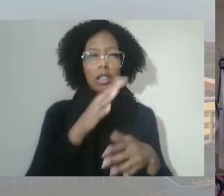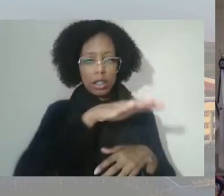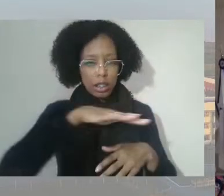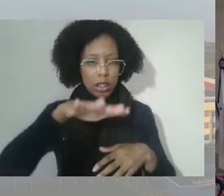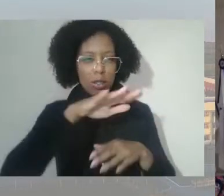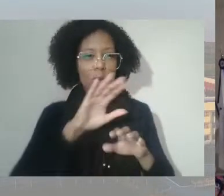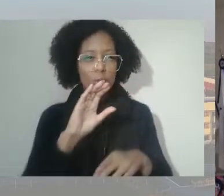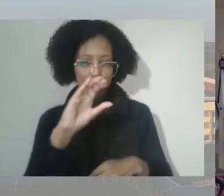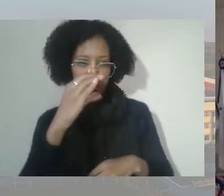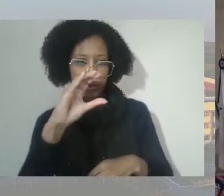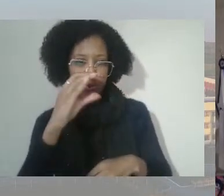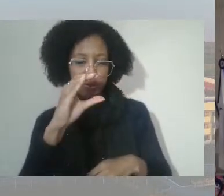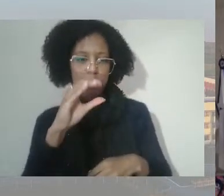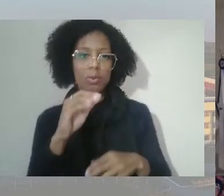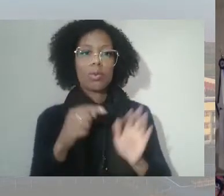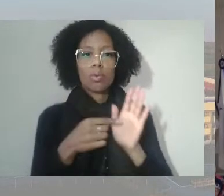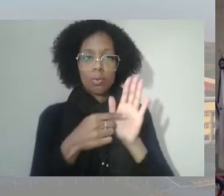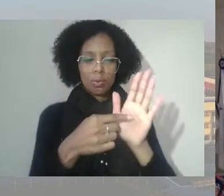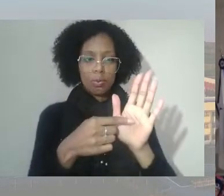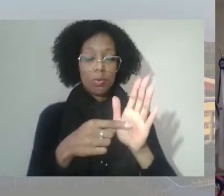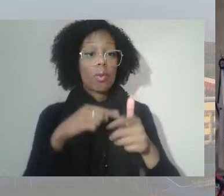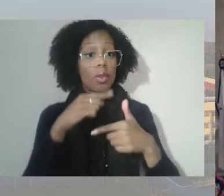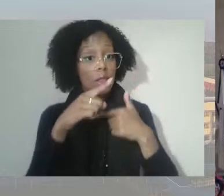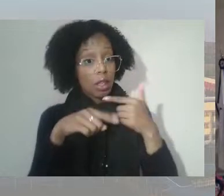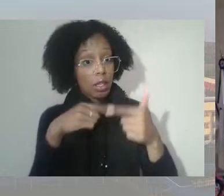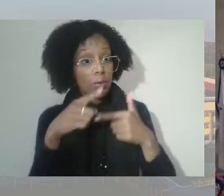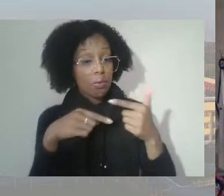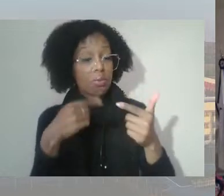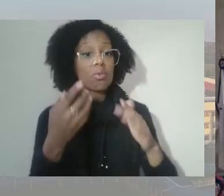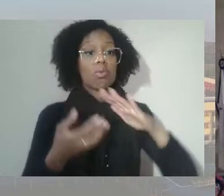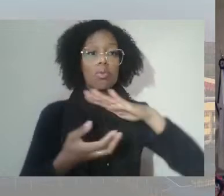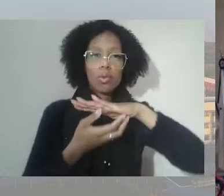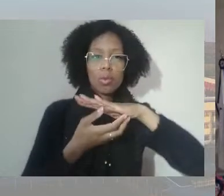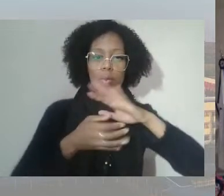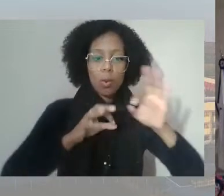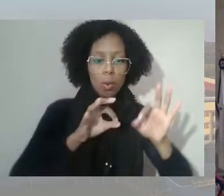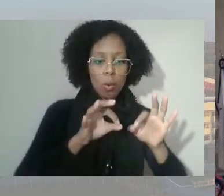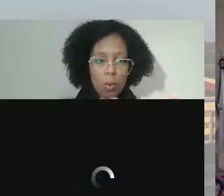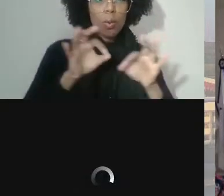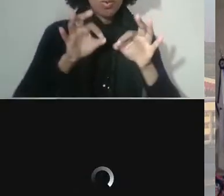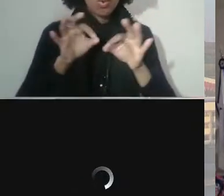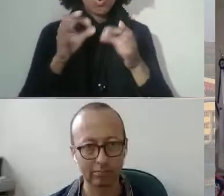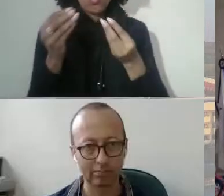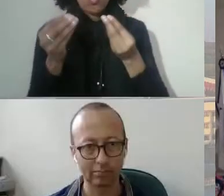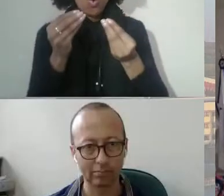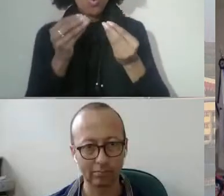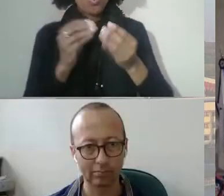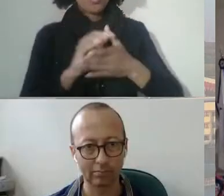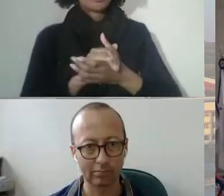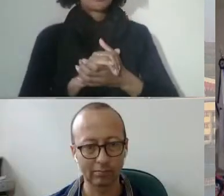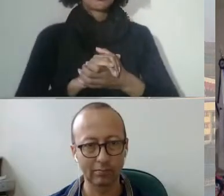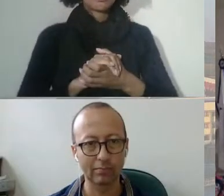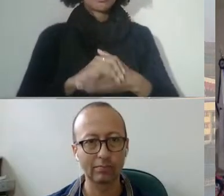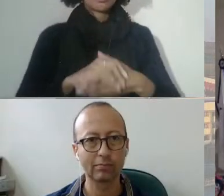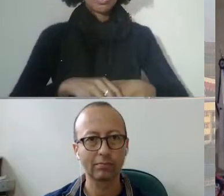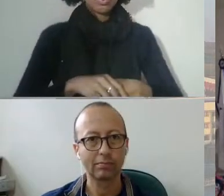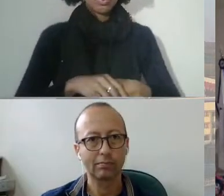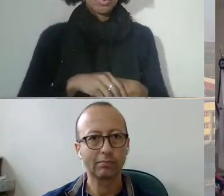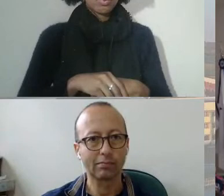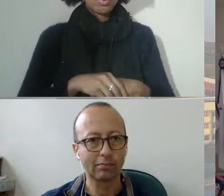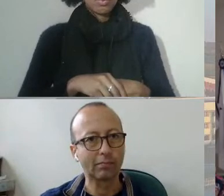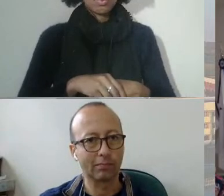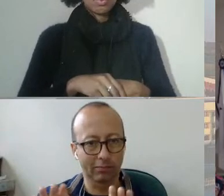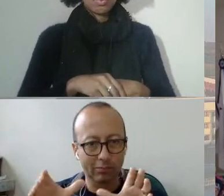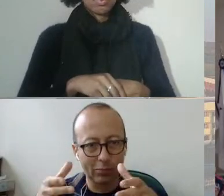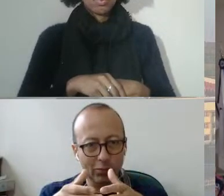né, depois de definido o campus, se faz a montagem dessas comissões, e essa comissão trabalha na temática específica